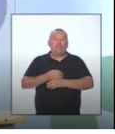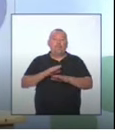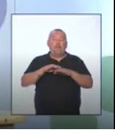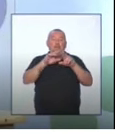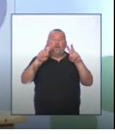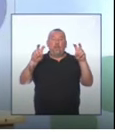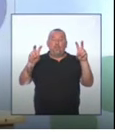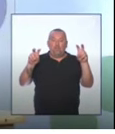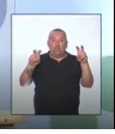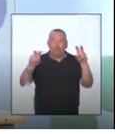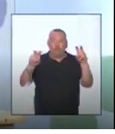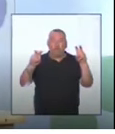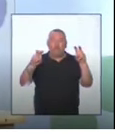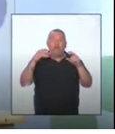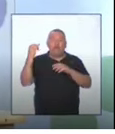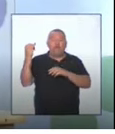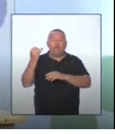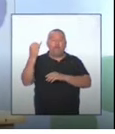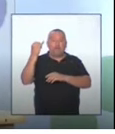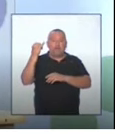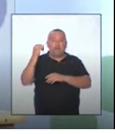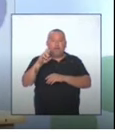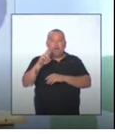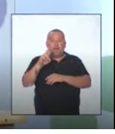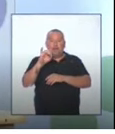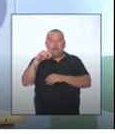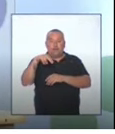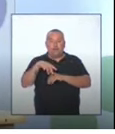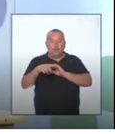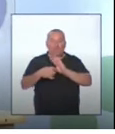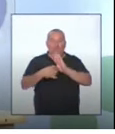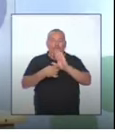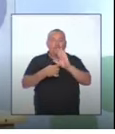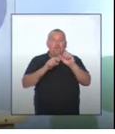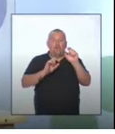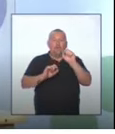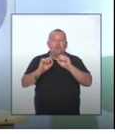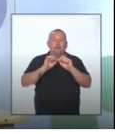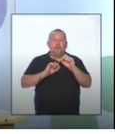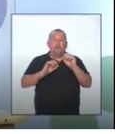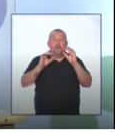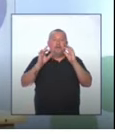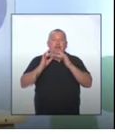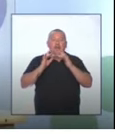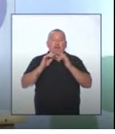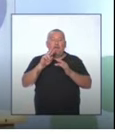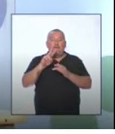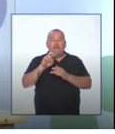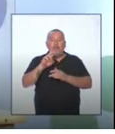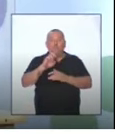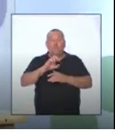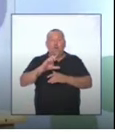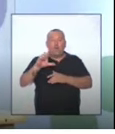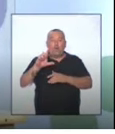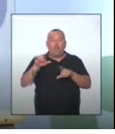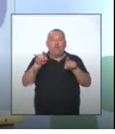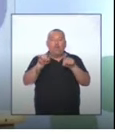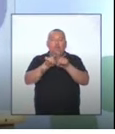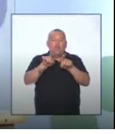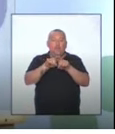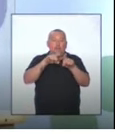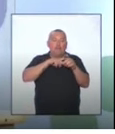assuntos totalmente importantes. O Rian está apontando aqui para mim, relacionamento virtual. também